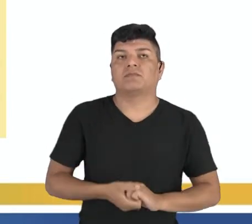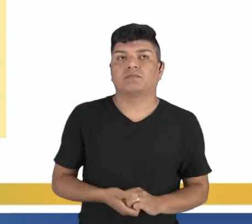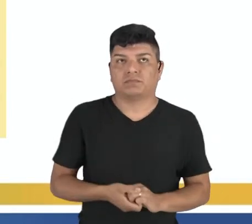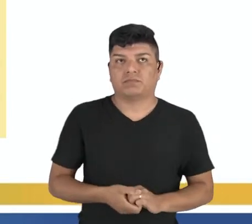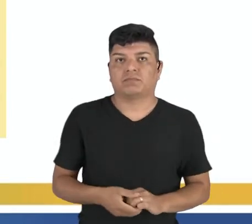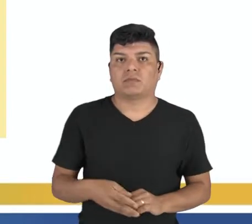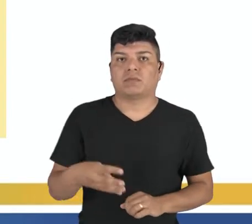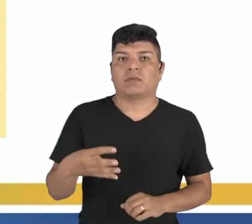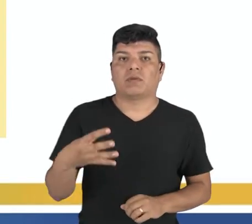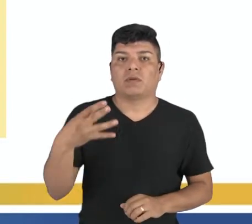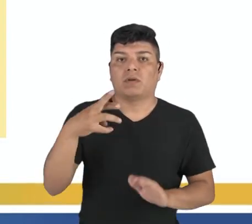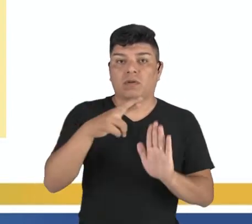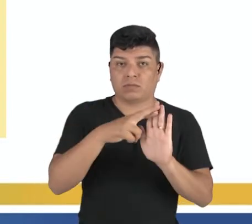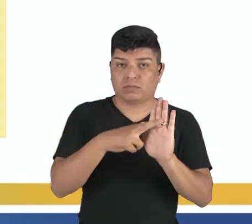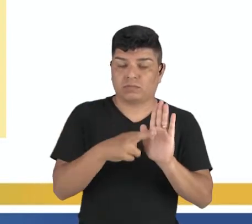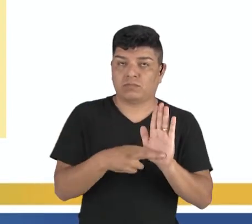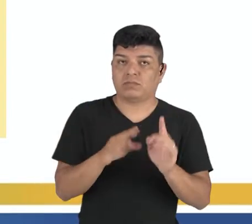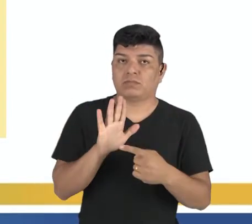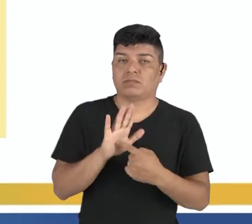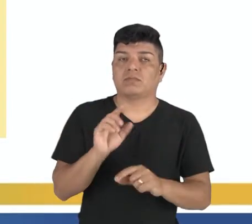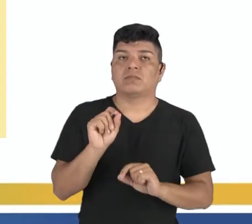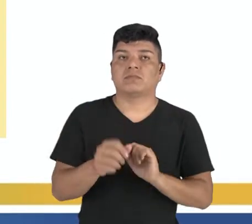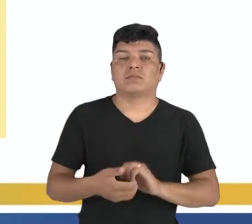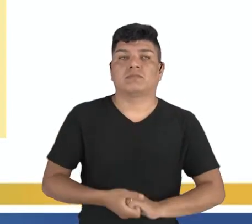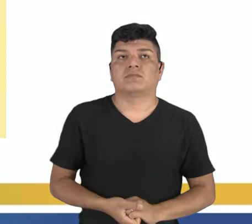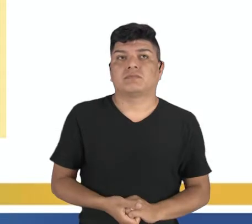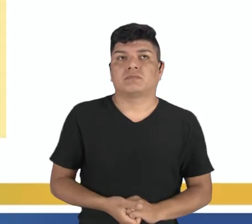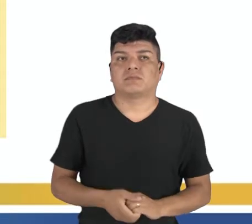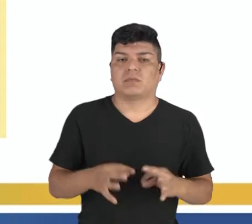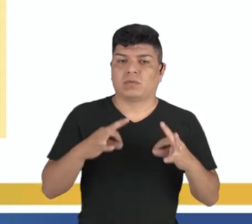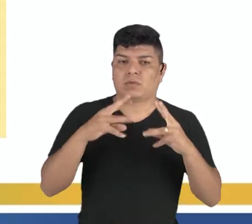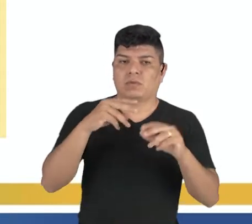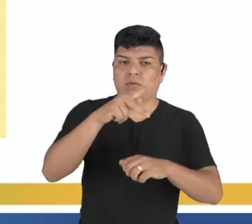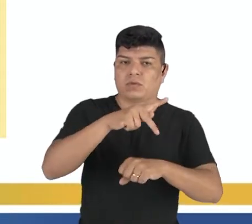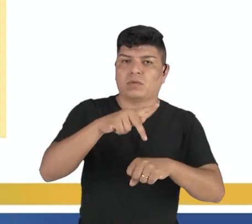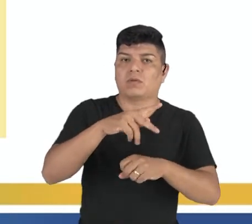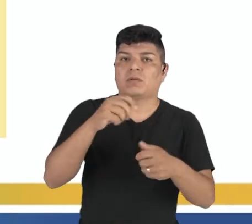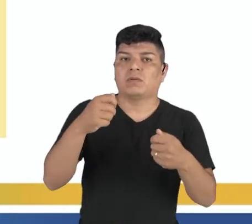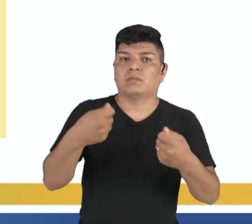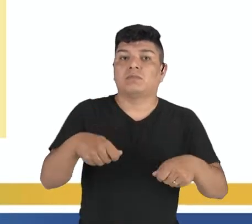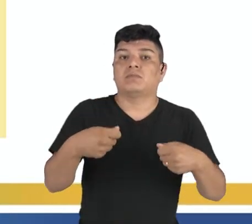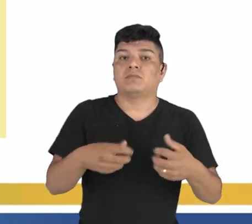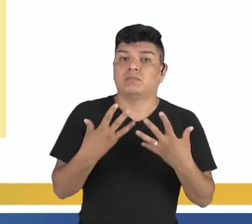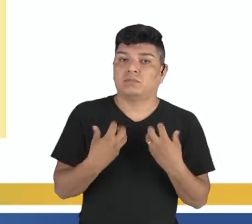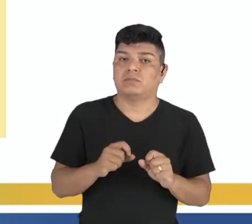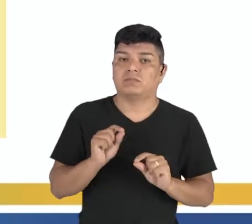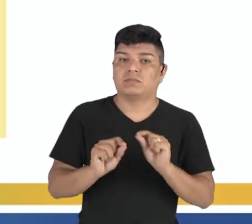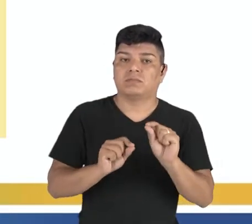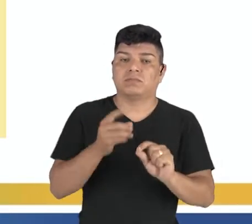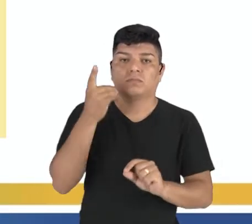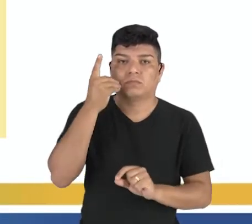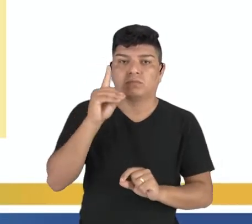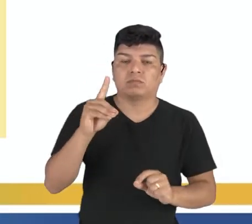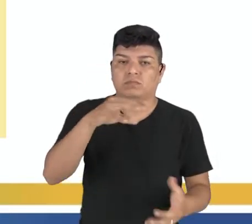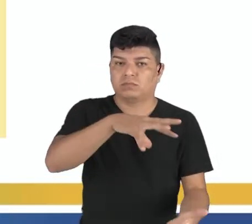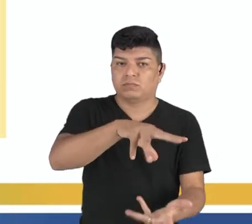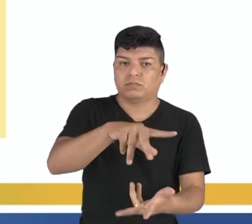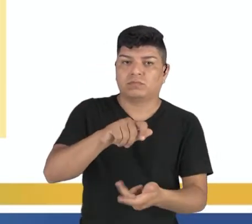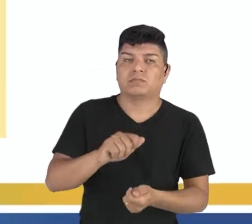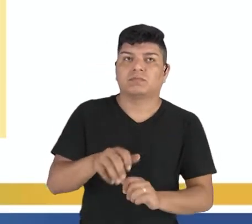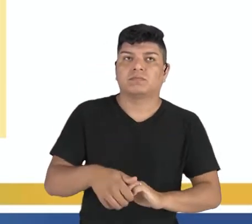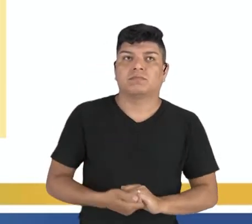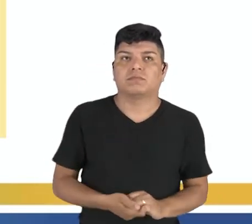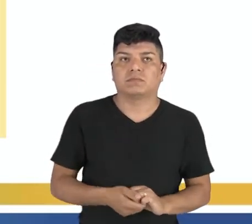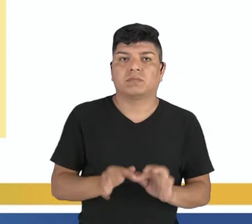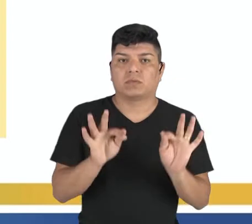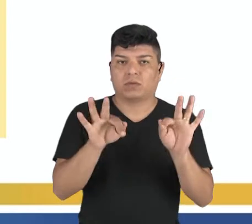quarta regra definida nessa conferência foi: todos os países do globo deveriam adotar este dia universal.